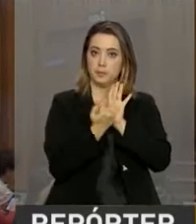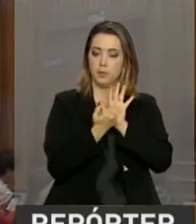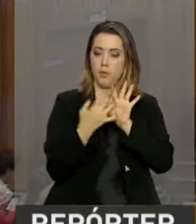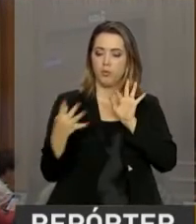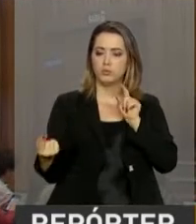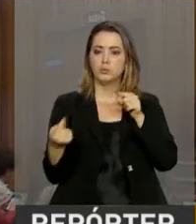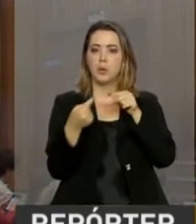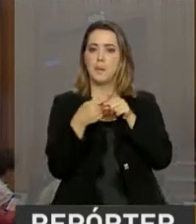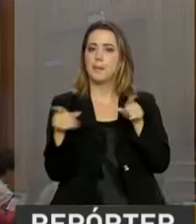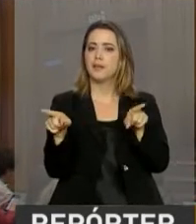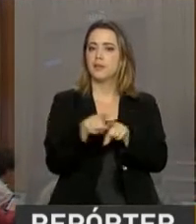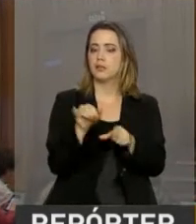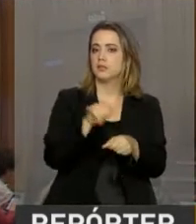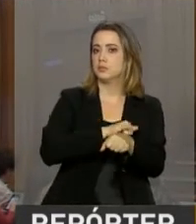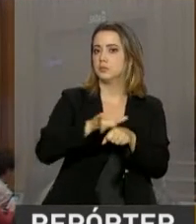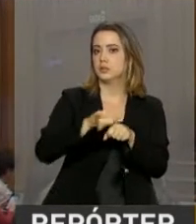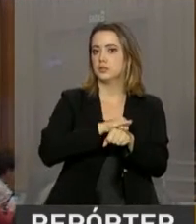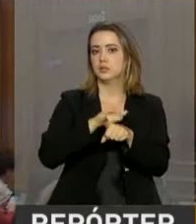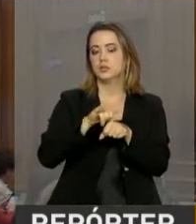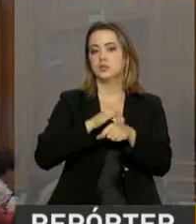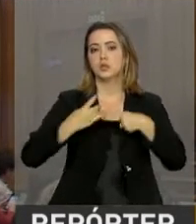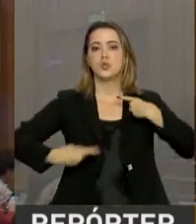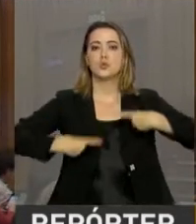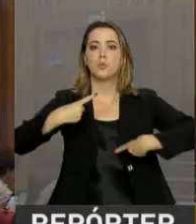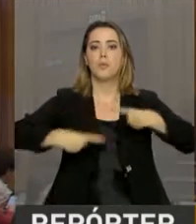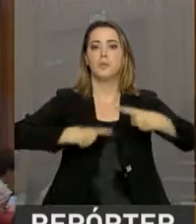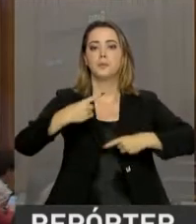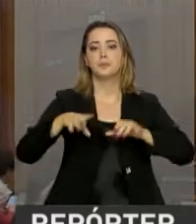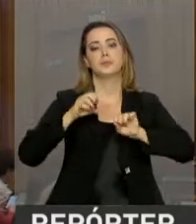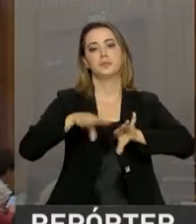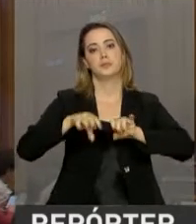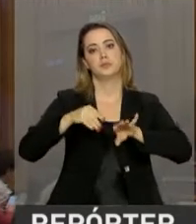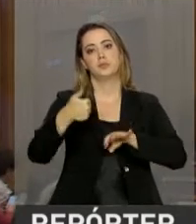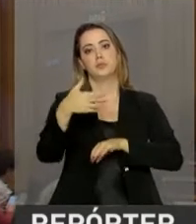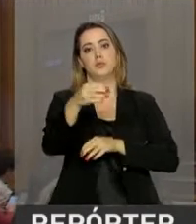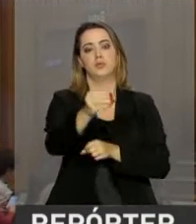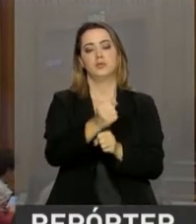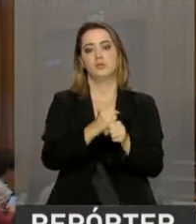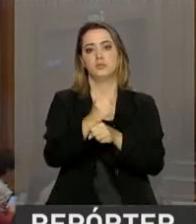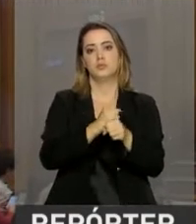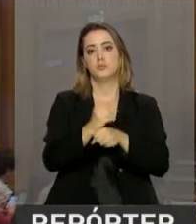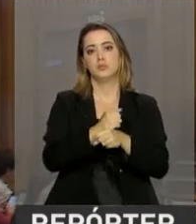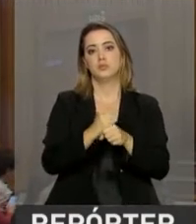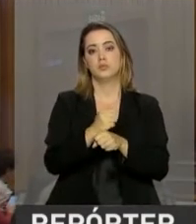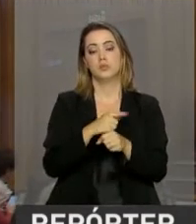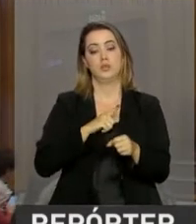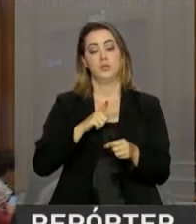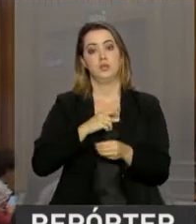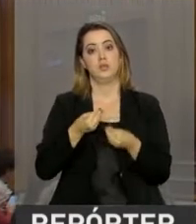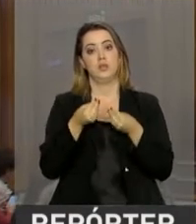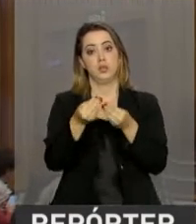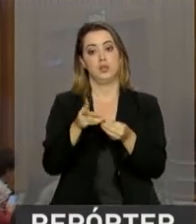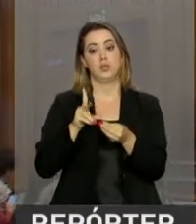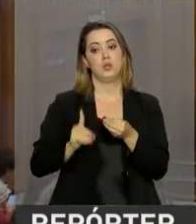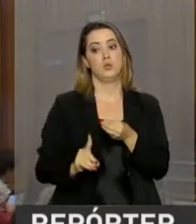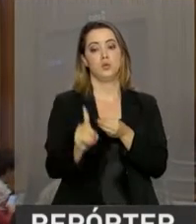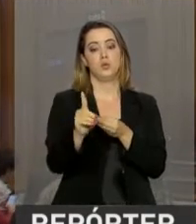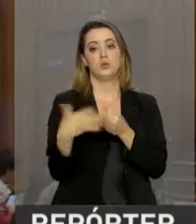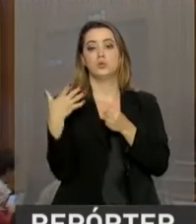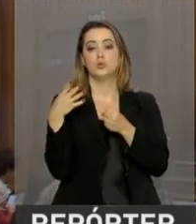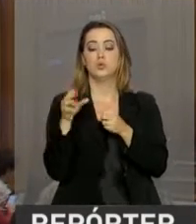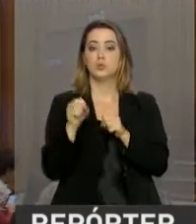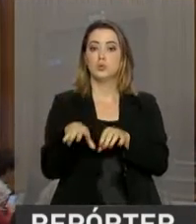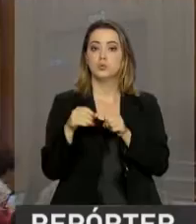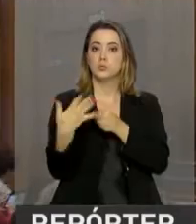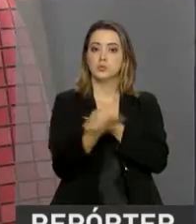e estratégias de política educacional para os próximos 10 anos. Entre elas, está a garantia do direito à educação básica